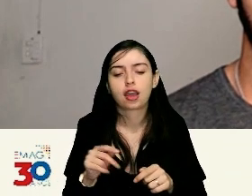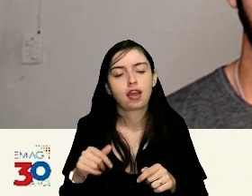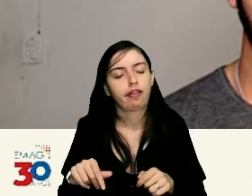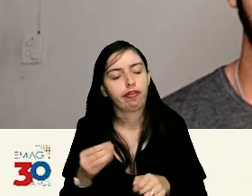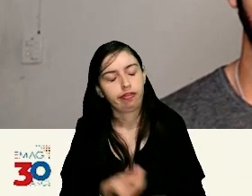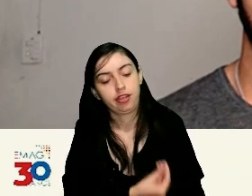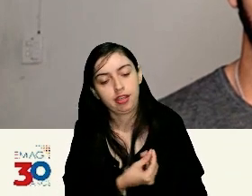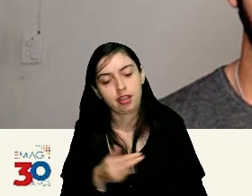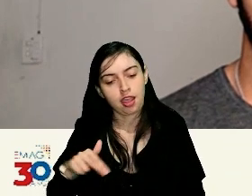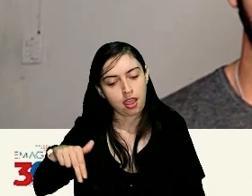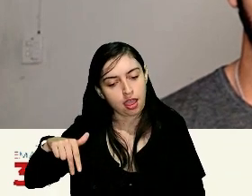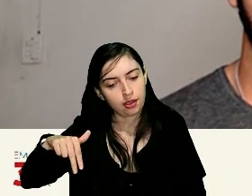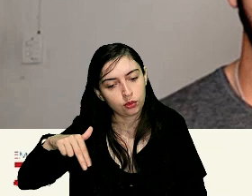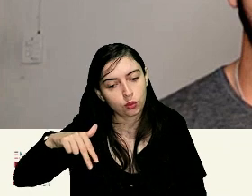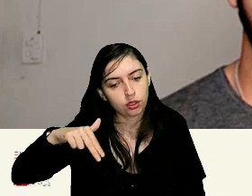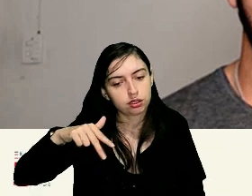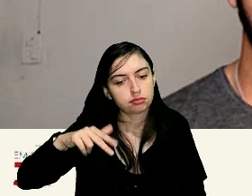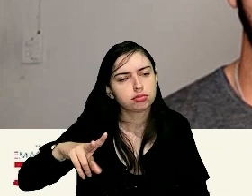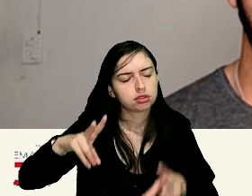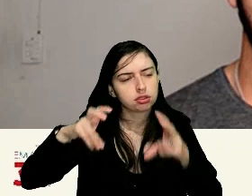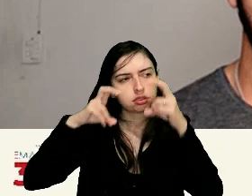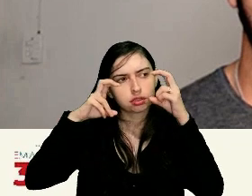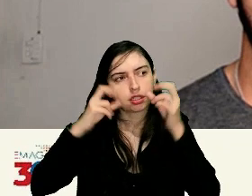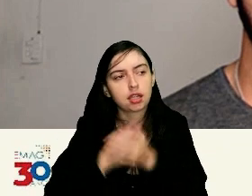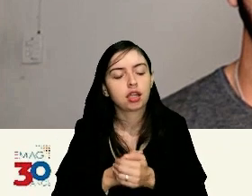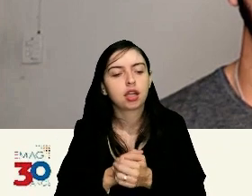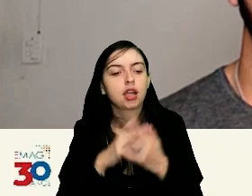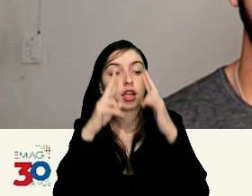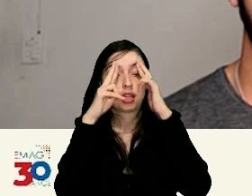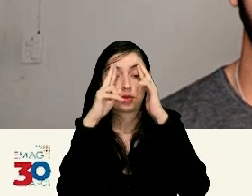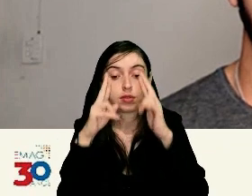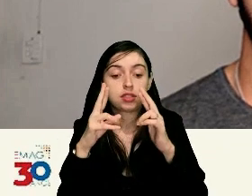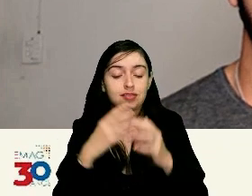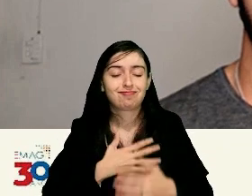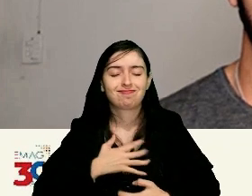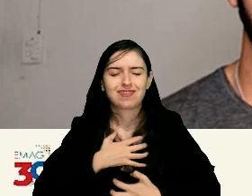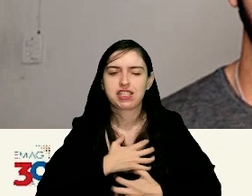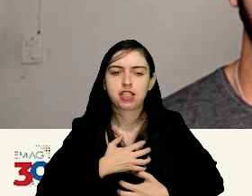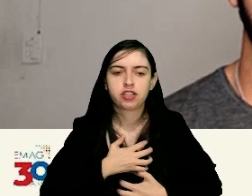atenção foi essa questão da responsabilidade do sentir pai, né? Eu fico sempre